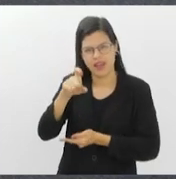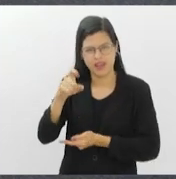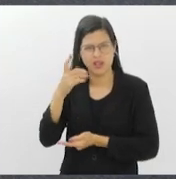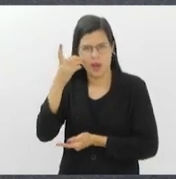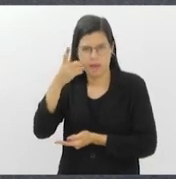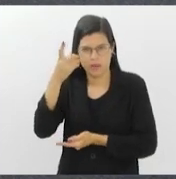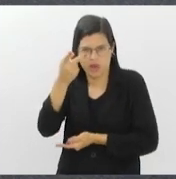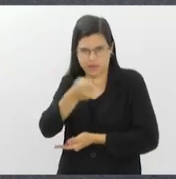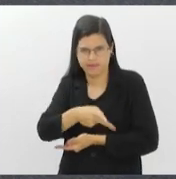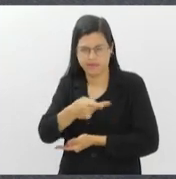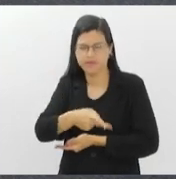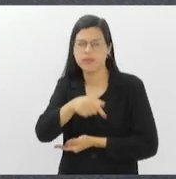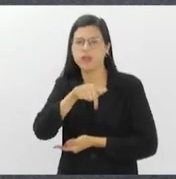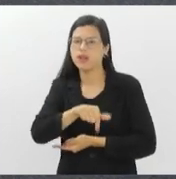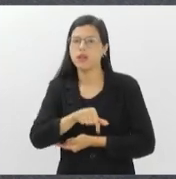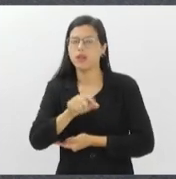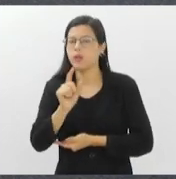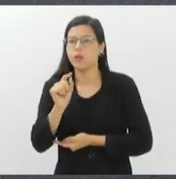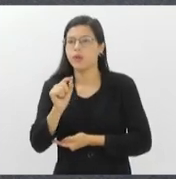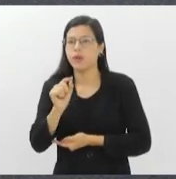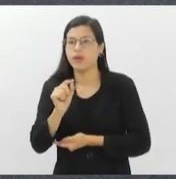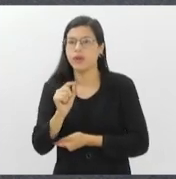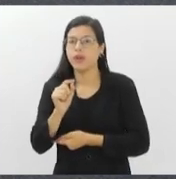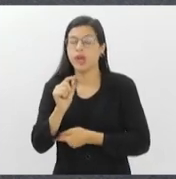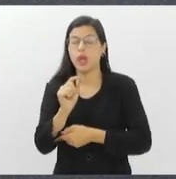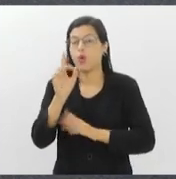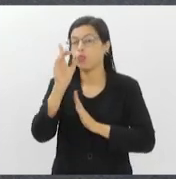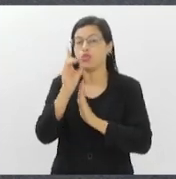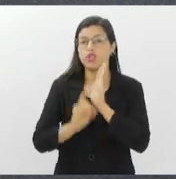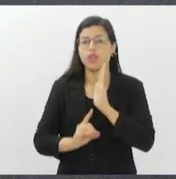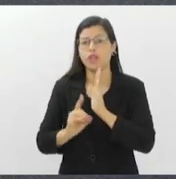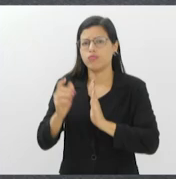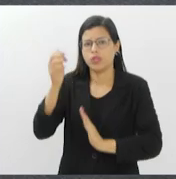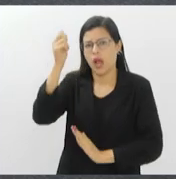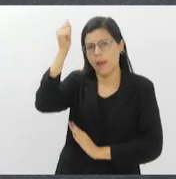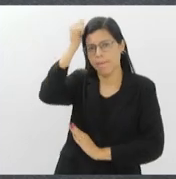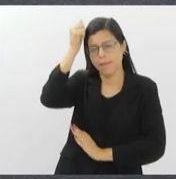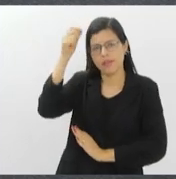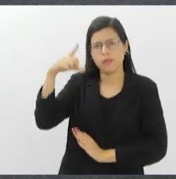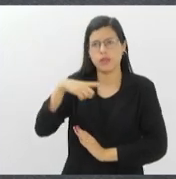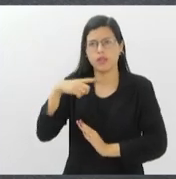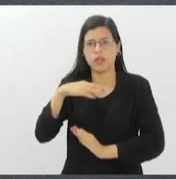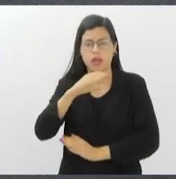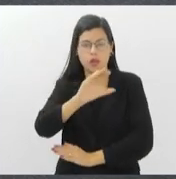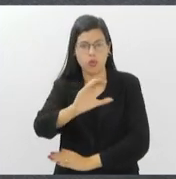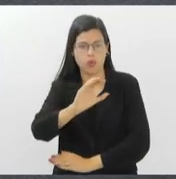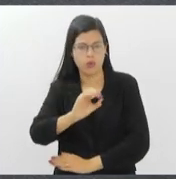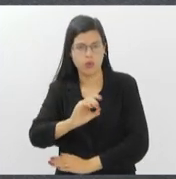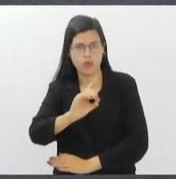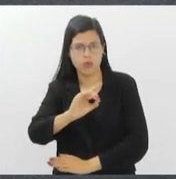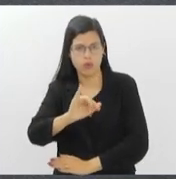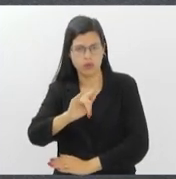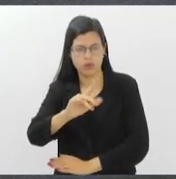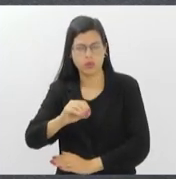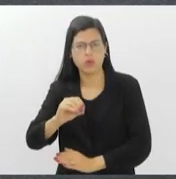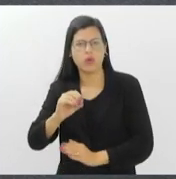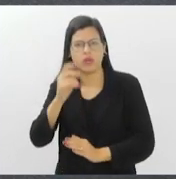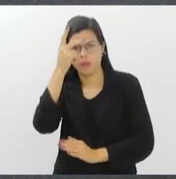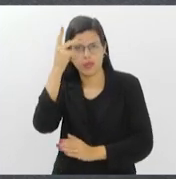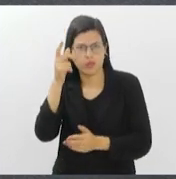mais é do que a instrumentalização do direito de arrependimento que é previsto no Código do Consumidor. O que é isso?